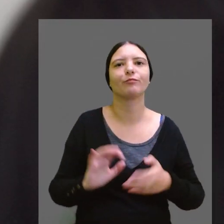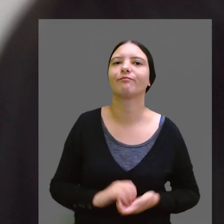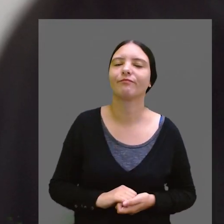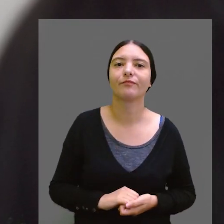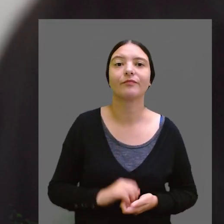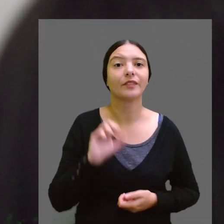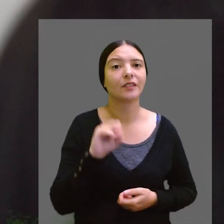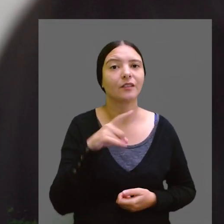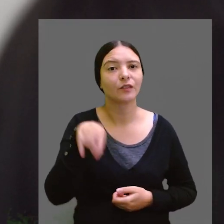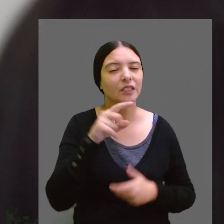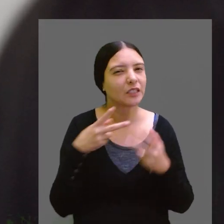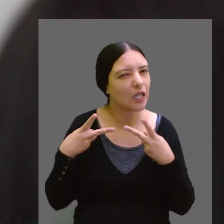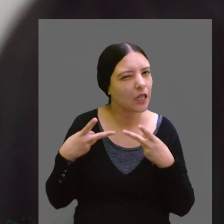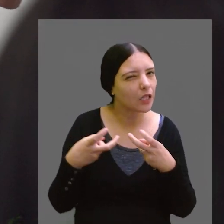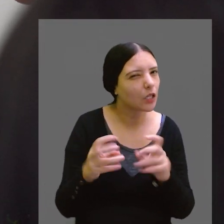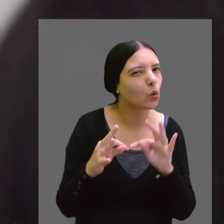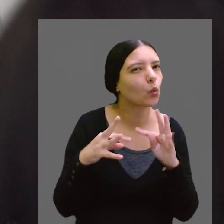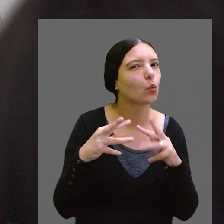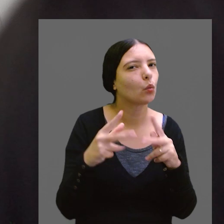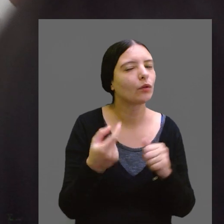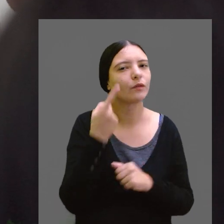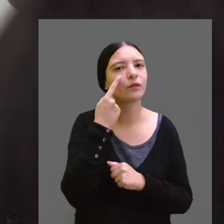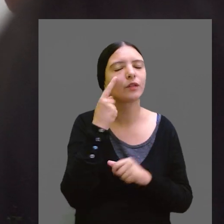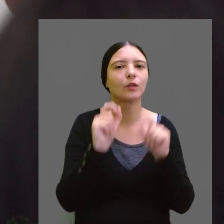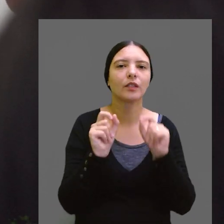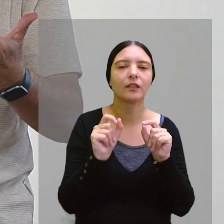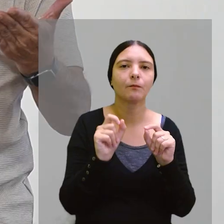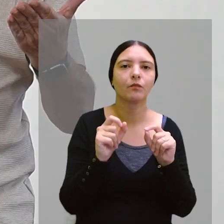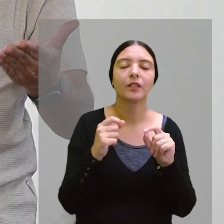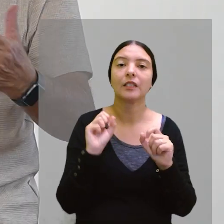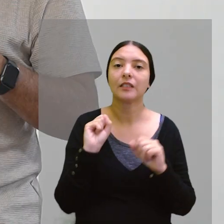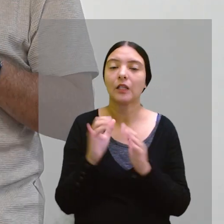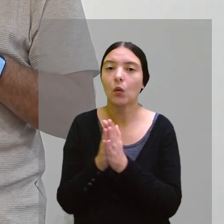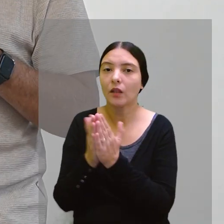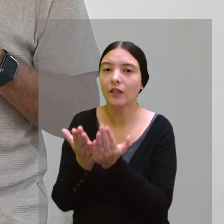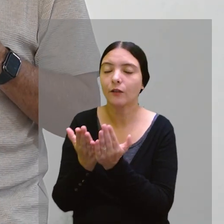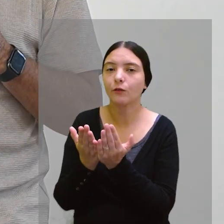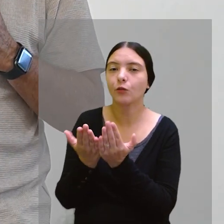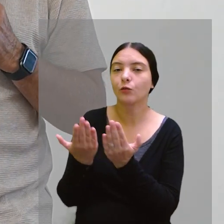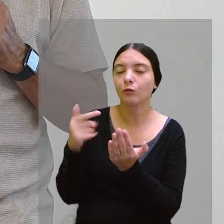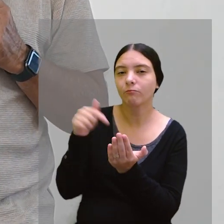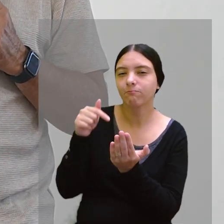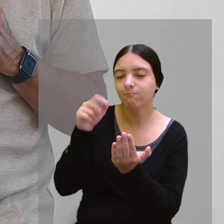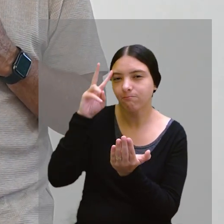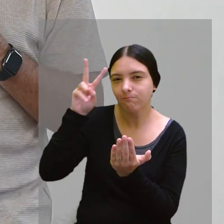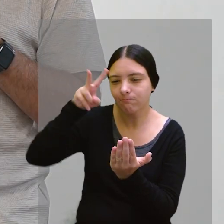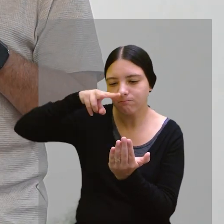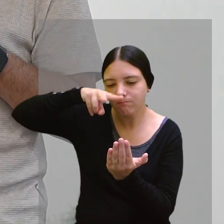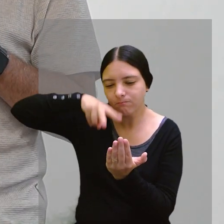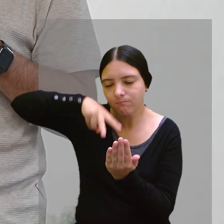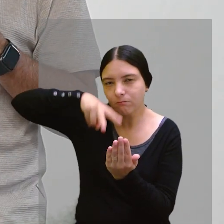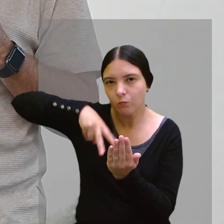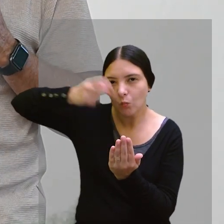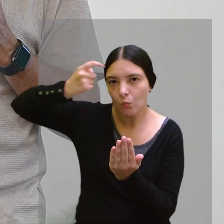Se vocês analisarem tudo, vocês vão ver que, para você ter um livro de ficção na sua frente e você poder ler,